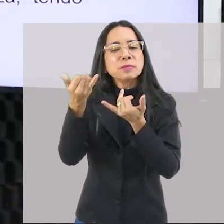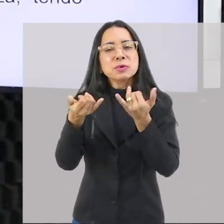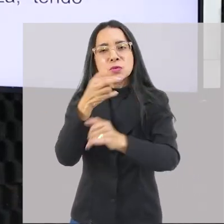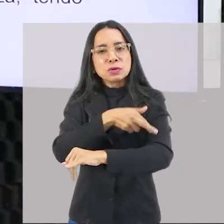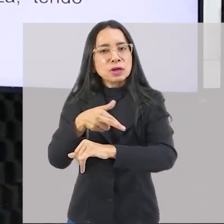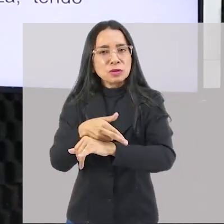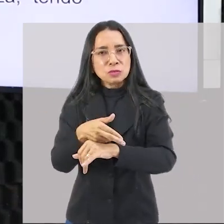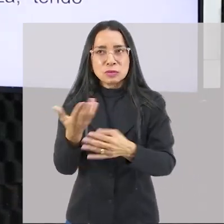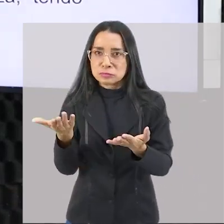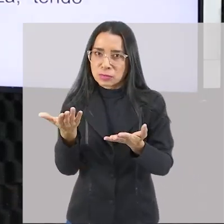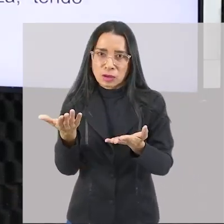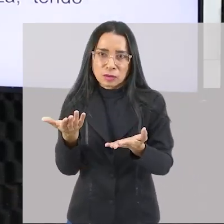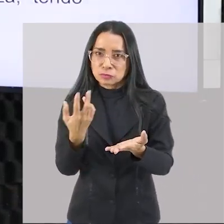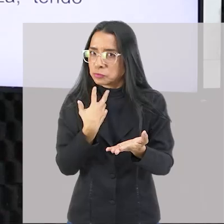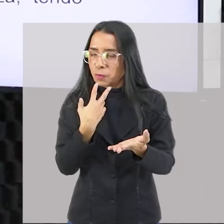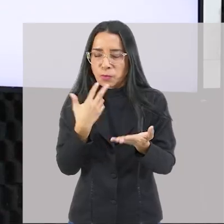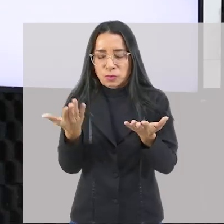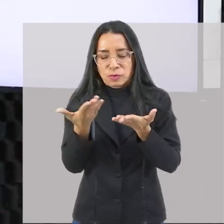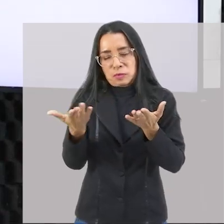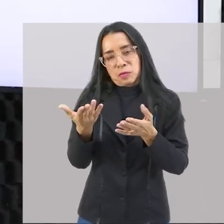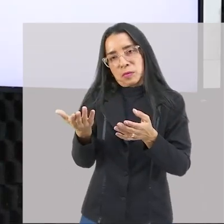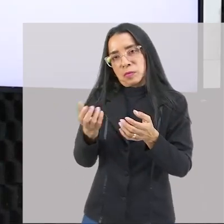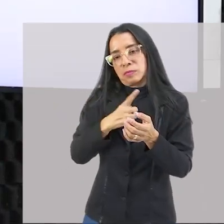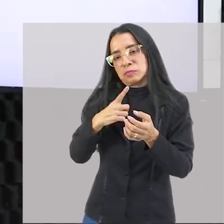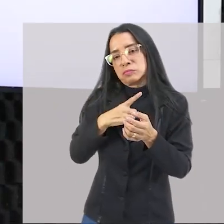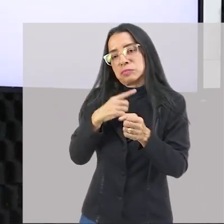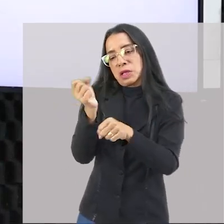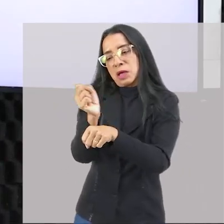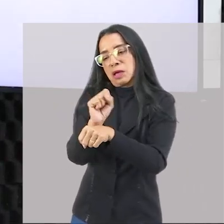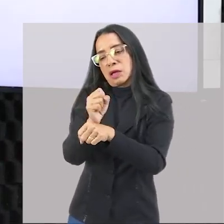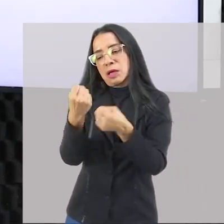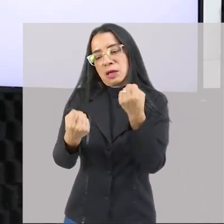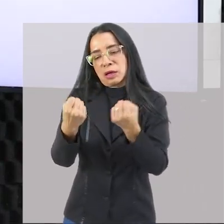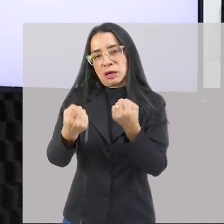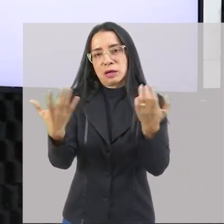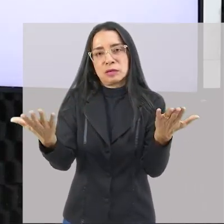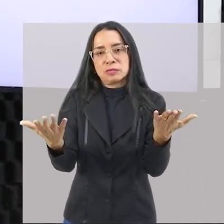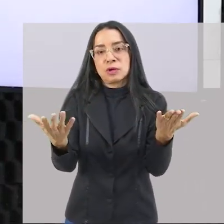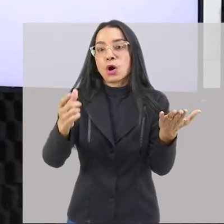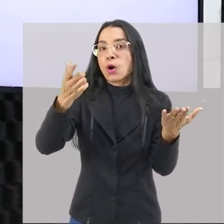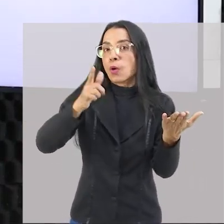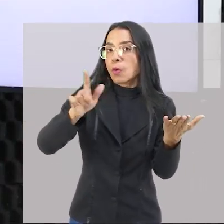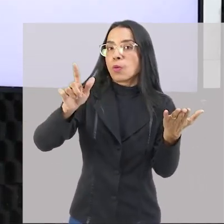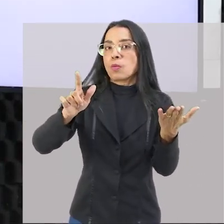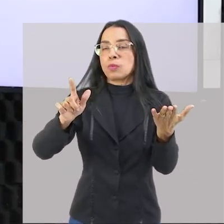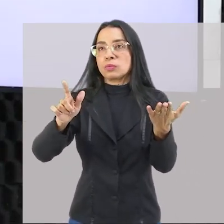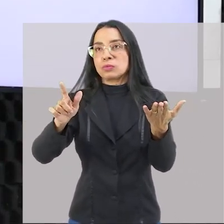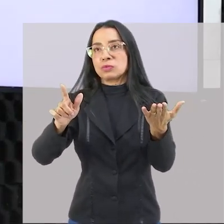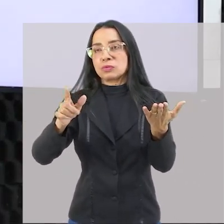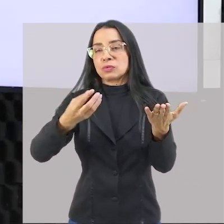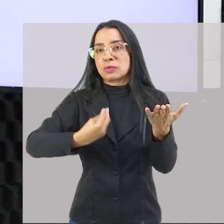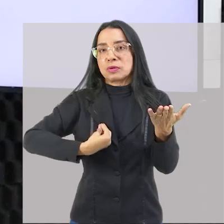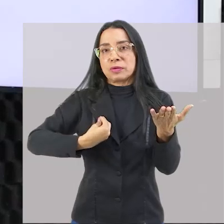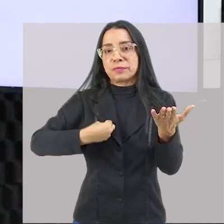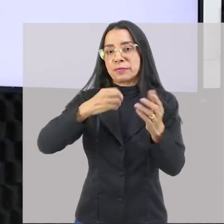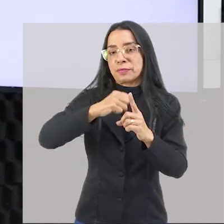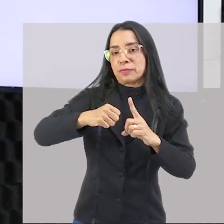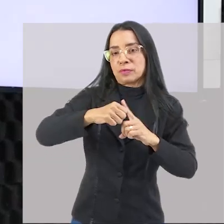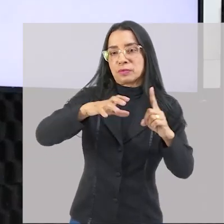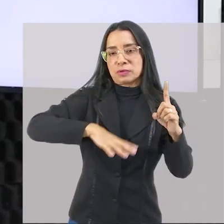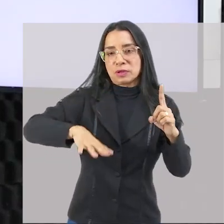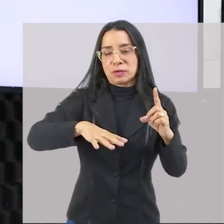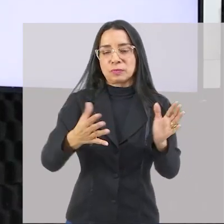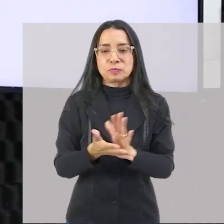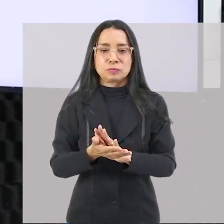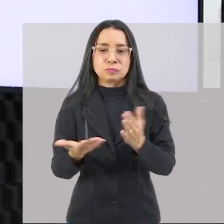dá, é uma outra realidade social. Modernismo brasileira, Goethe, Texto 1. Quando diz